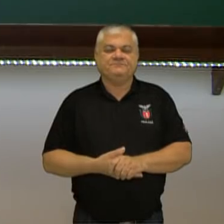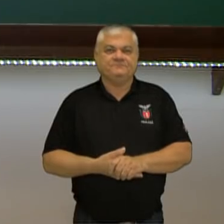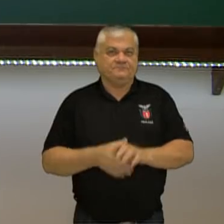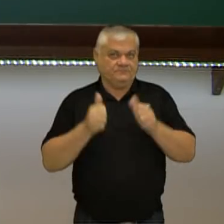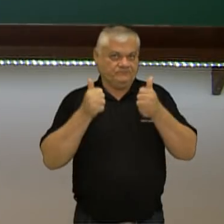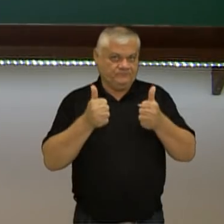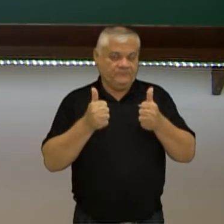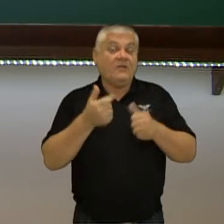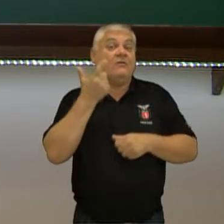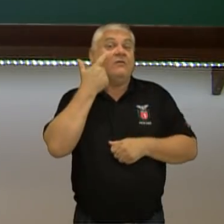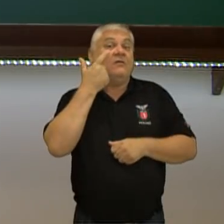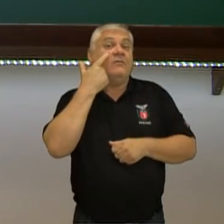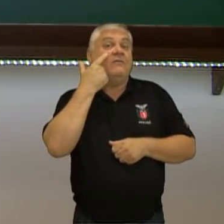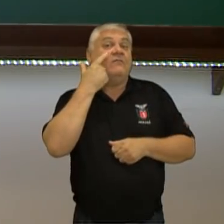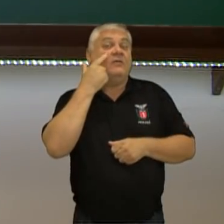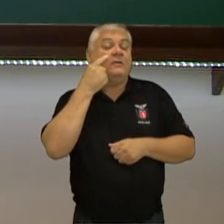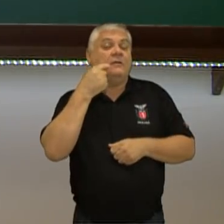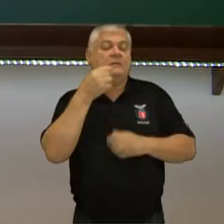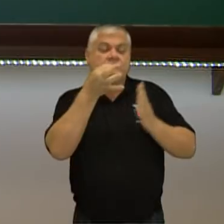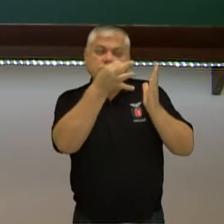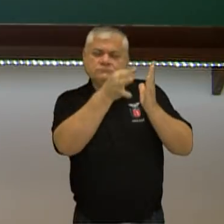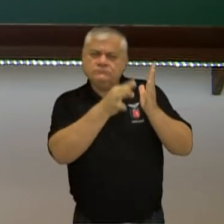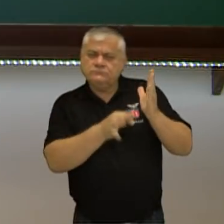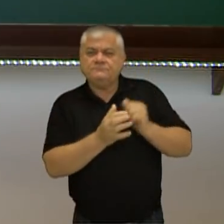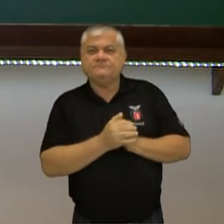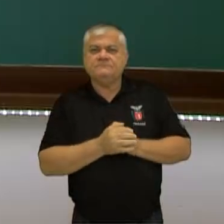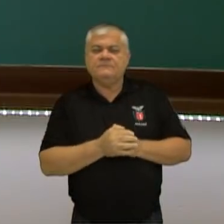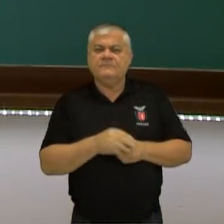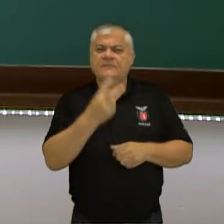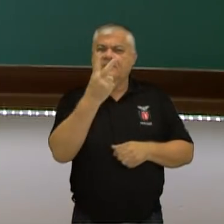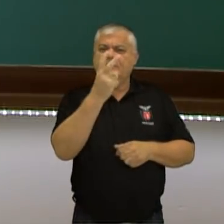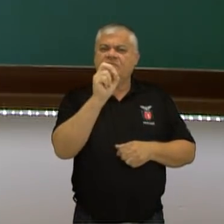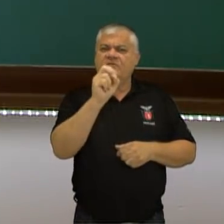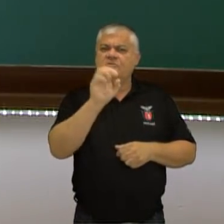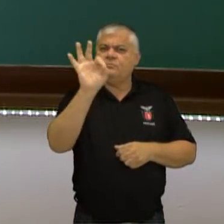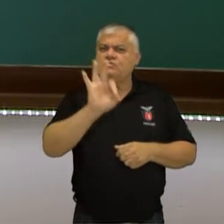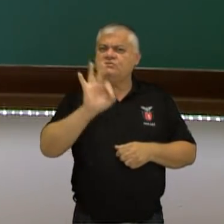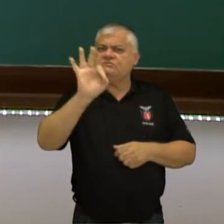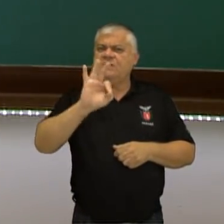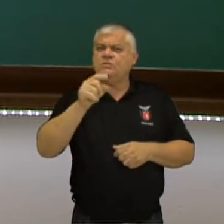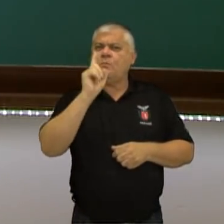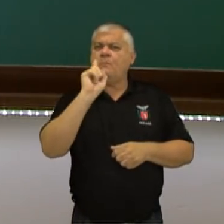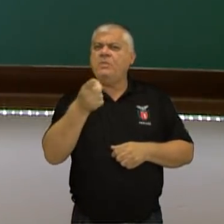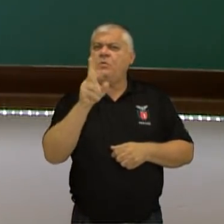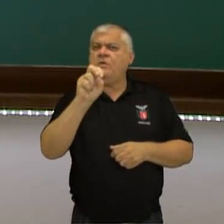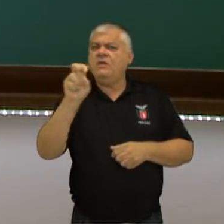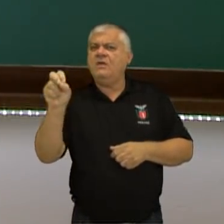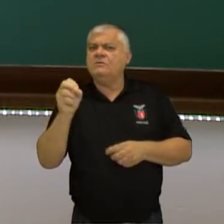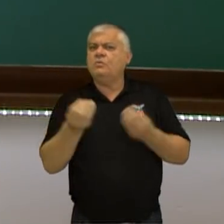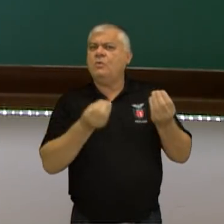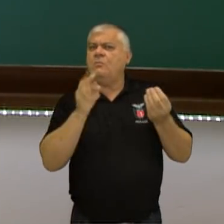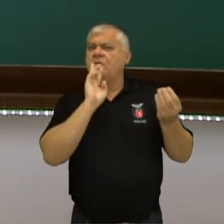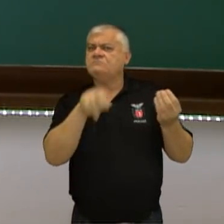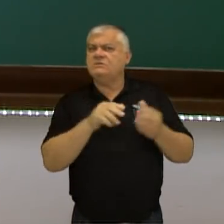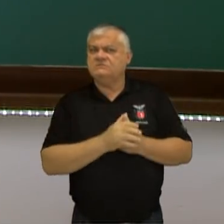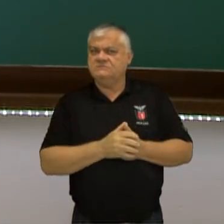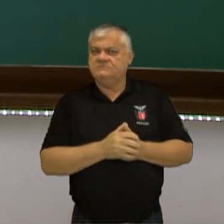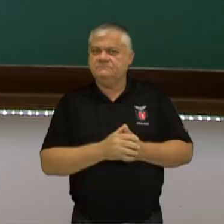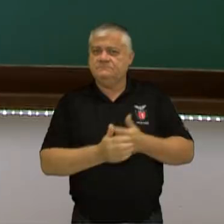Muito bem, vamos fazer a correção desse exercício. Eu quero 20% de 1.500. Como é que vai ficar?